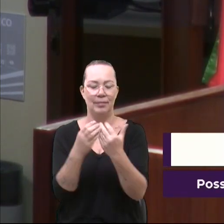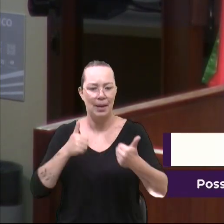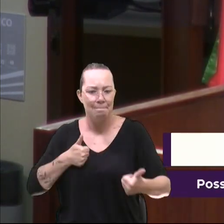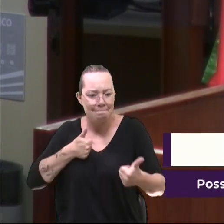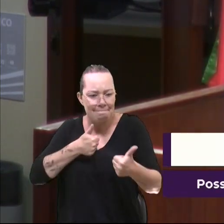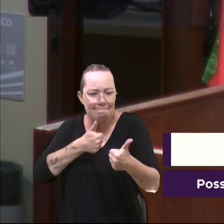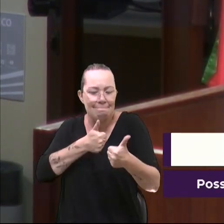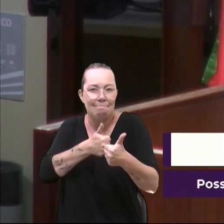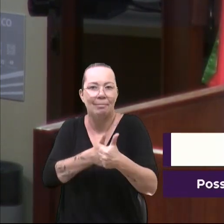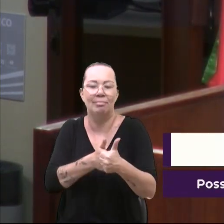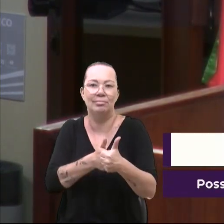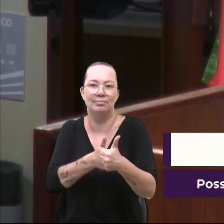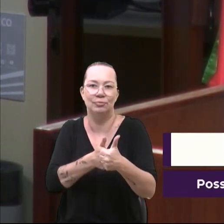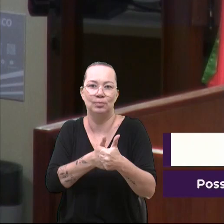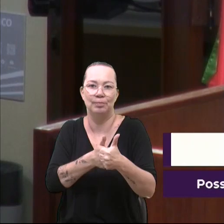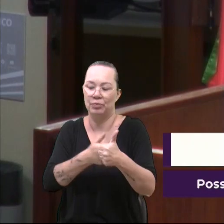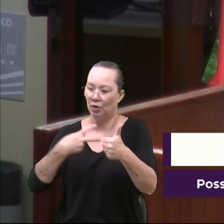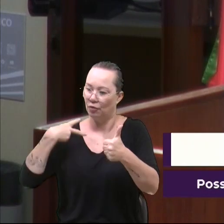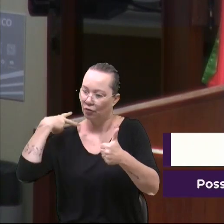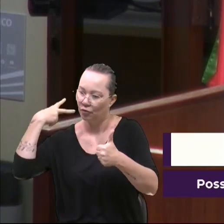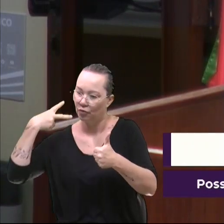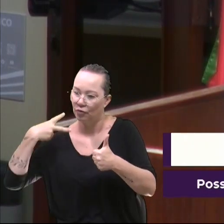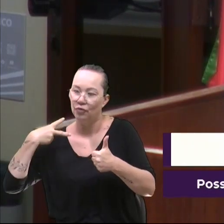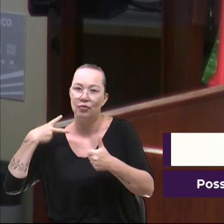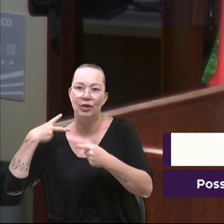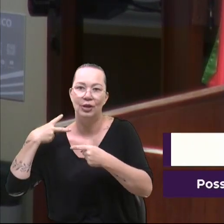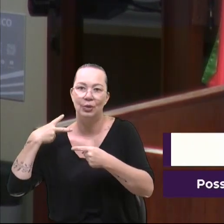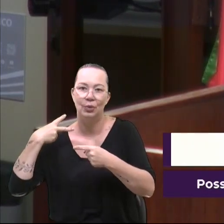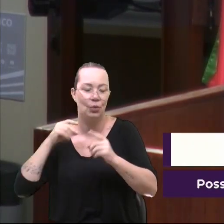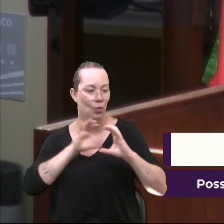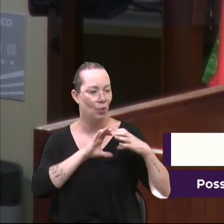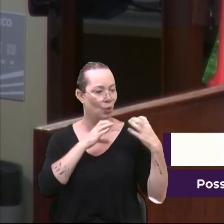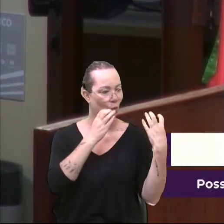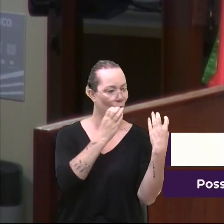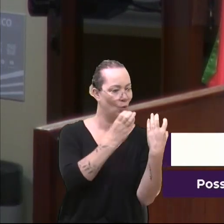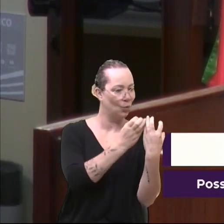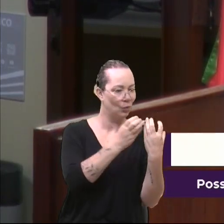Aproximar os vereadores da nossa comunidade.